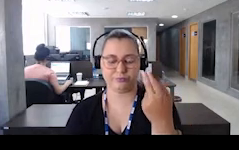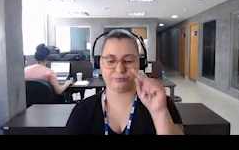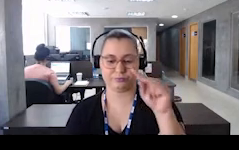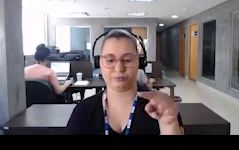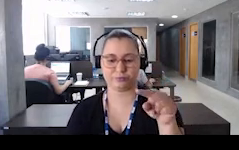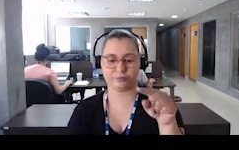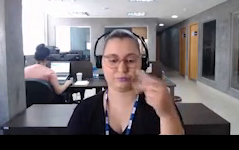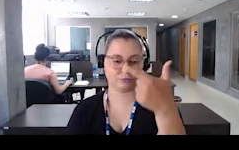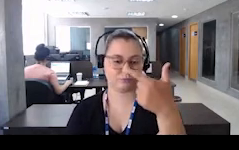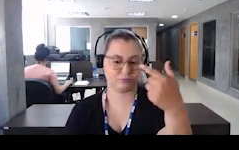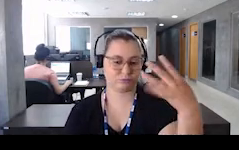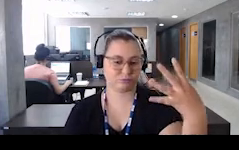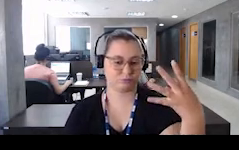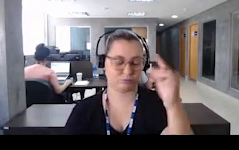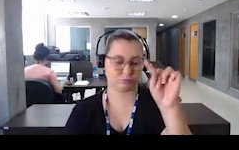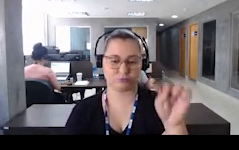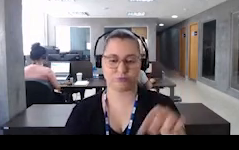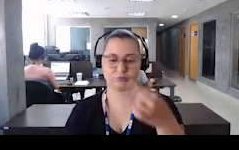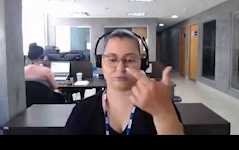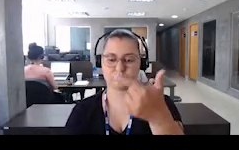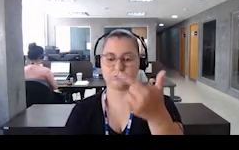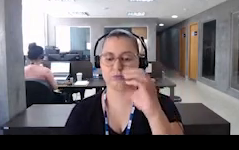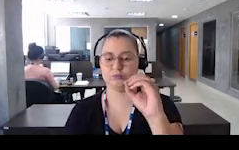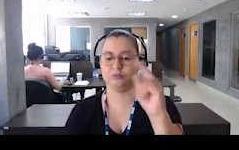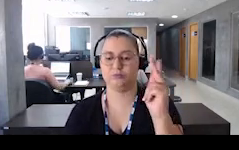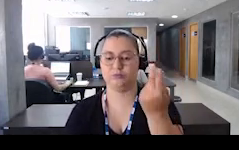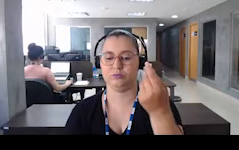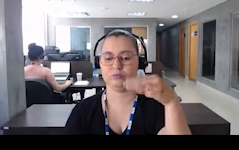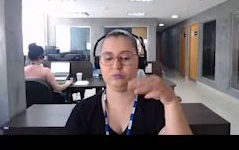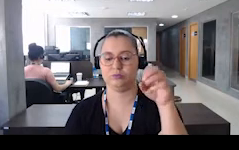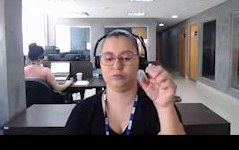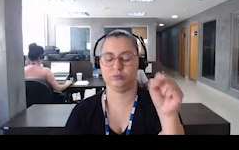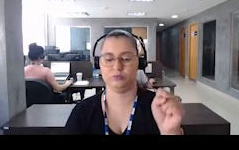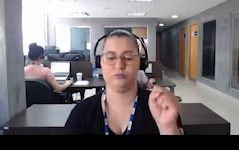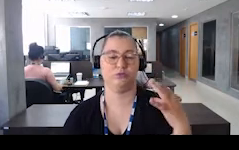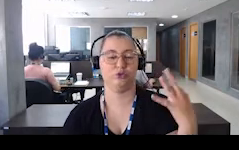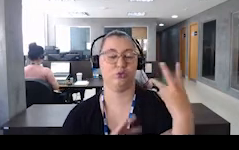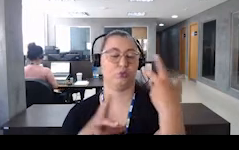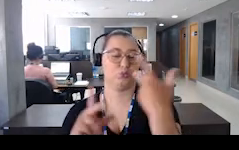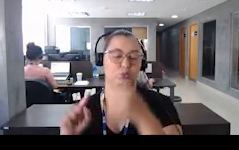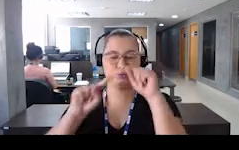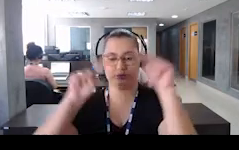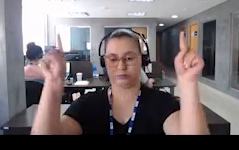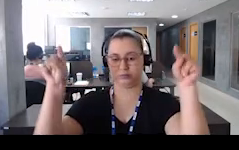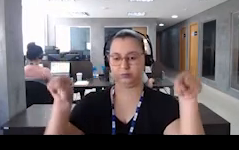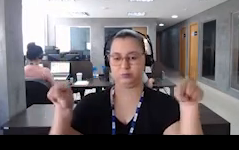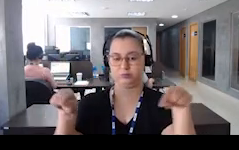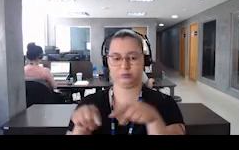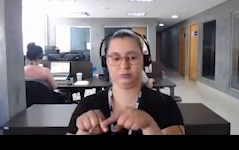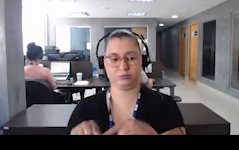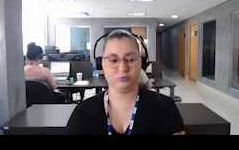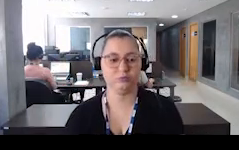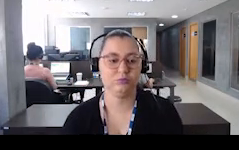R3 é igual a 24,2 ohms, certo? Então, todo aquele circuito aqui, ó, todo